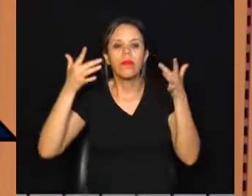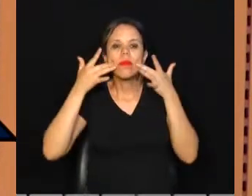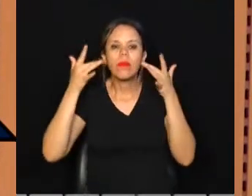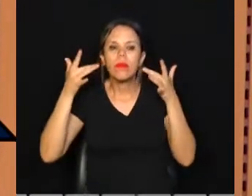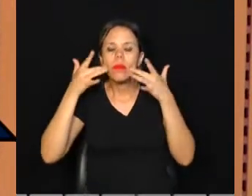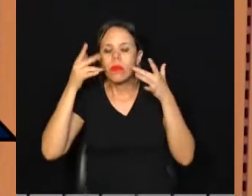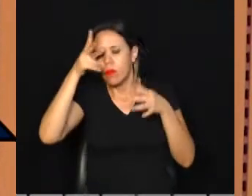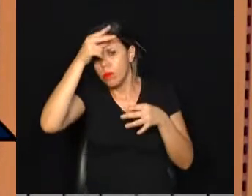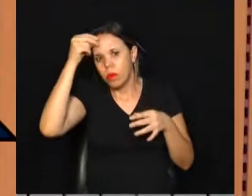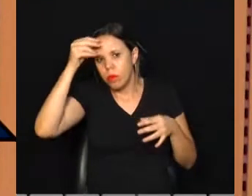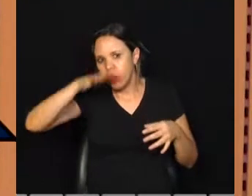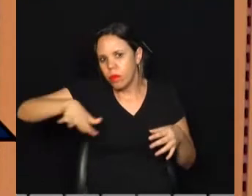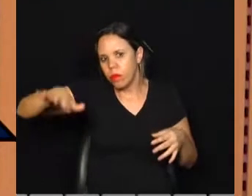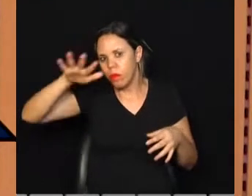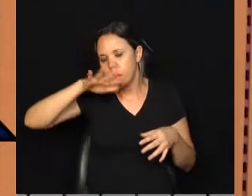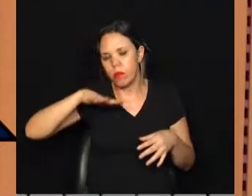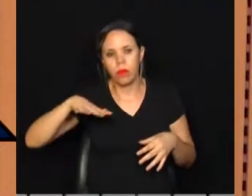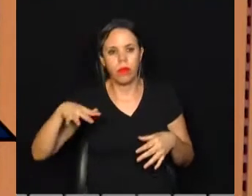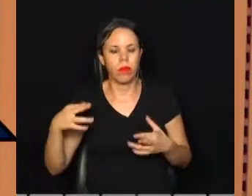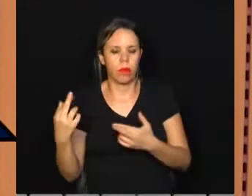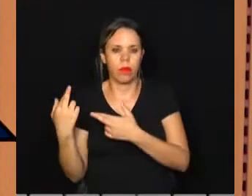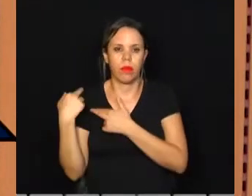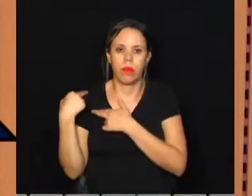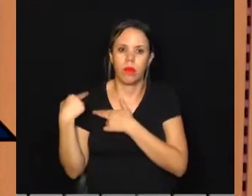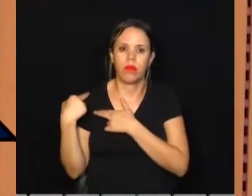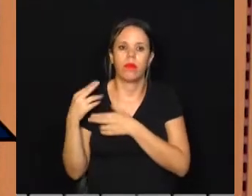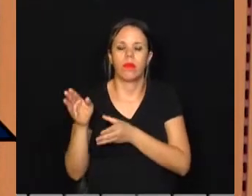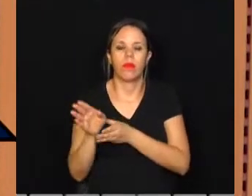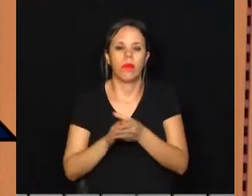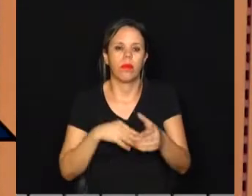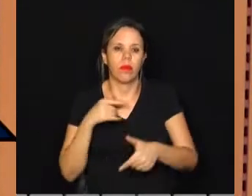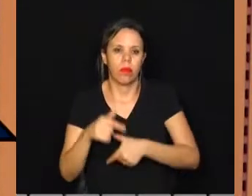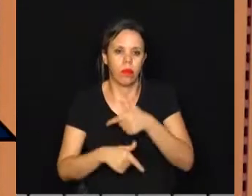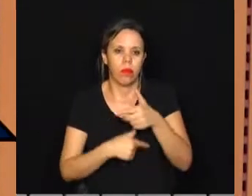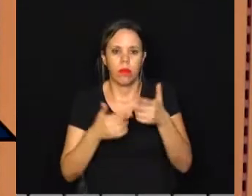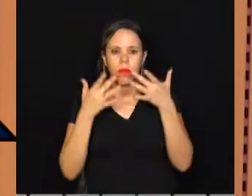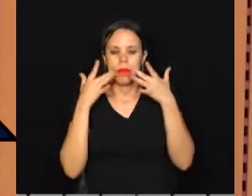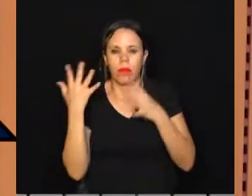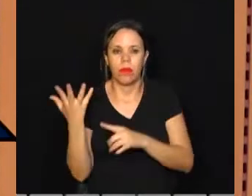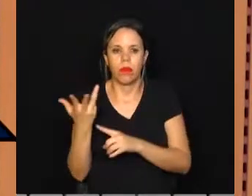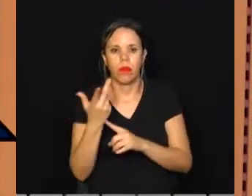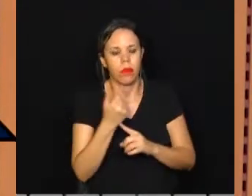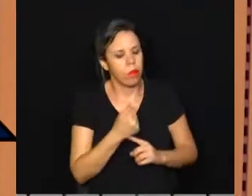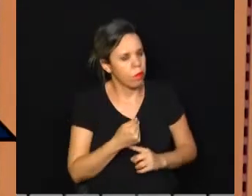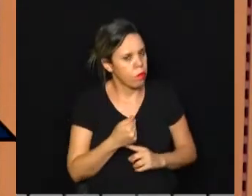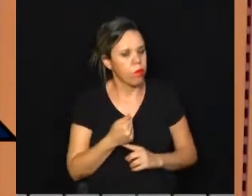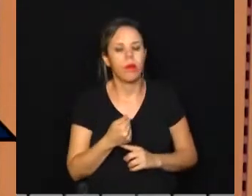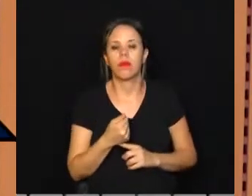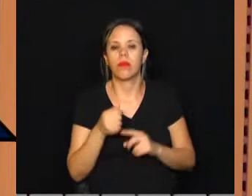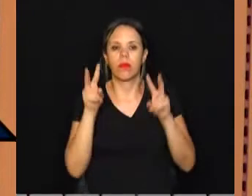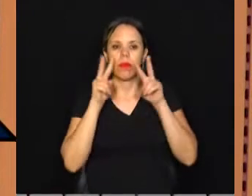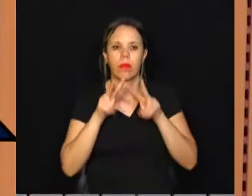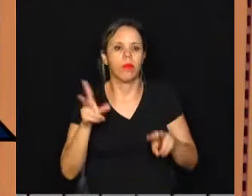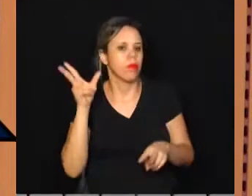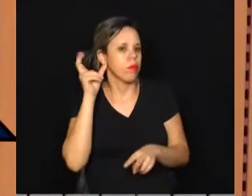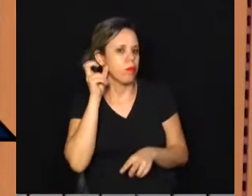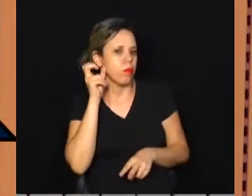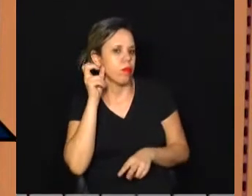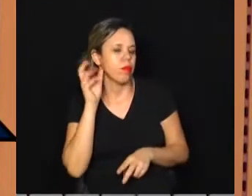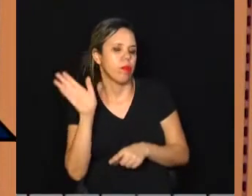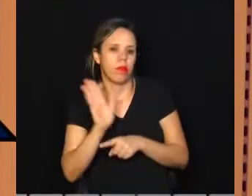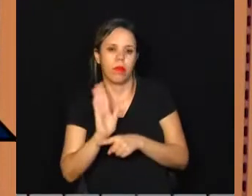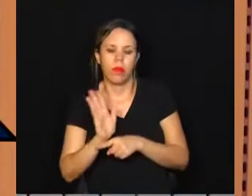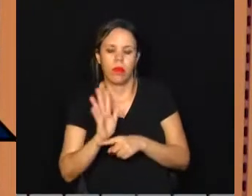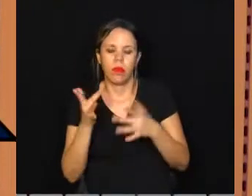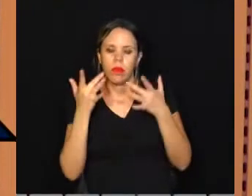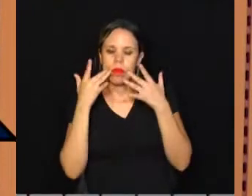popular, dirige e orienta trabalhos de artes cênicas e audiovisual para teatro, cinema e televisão